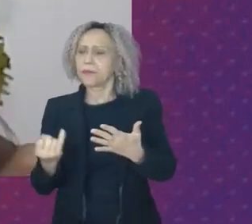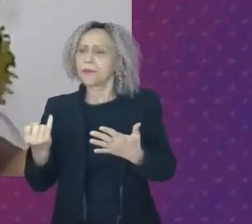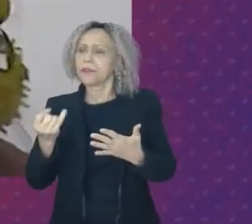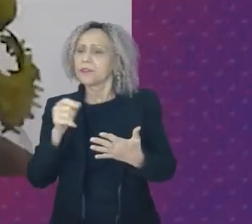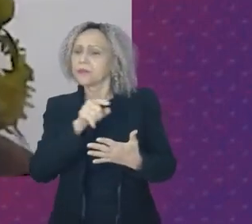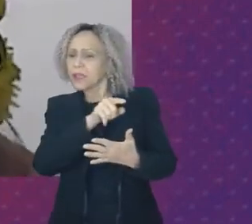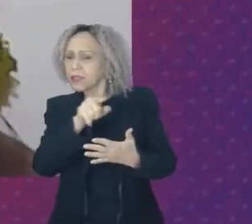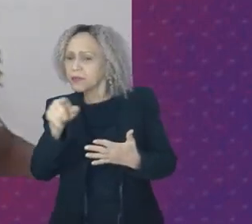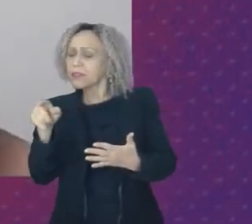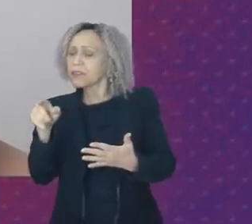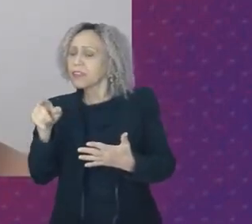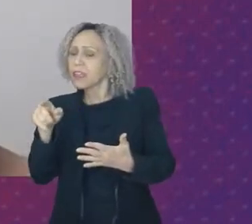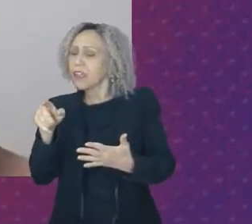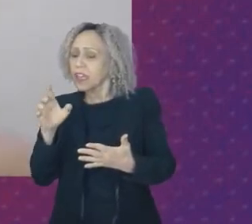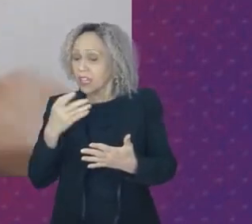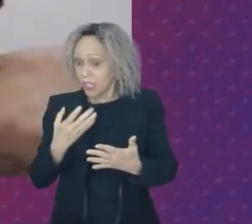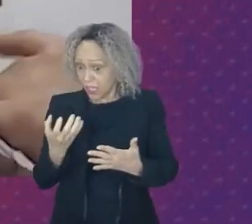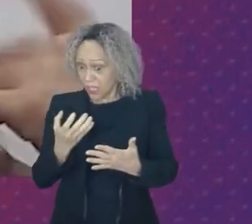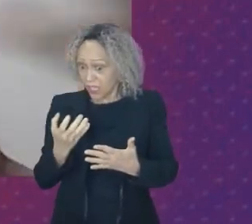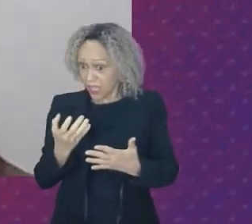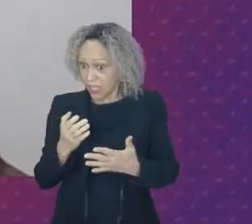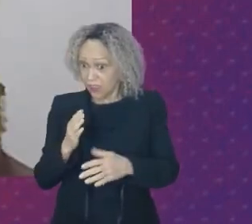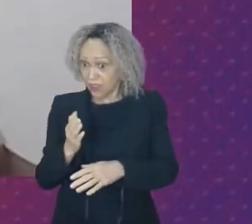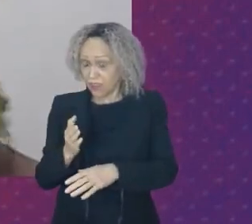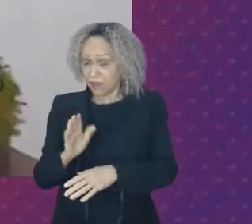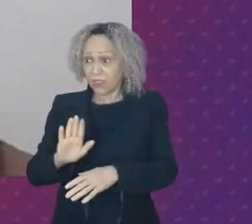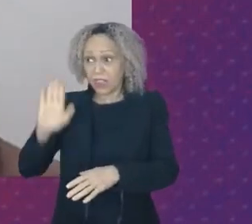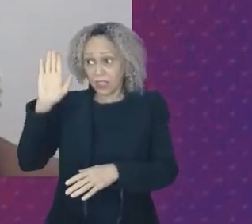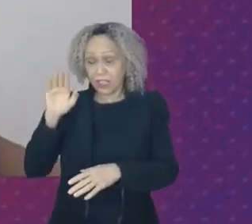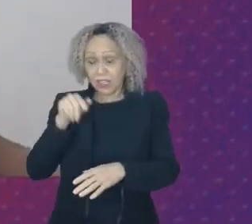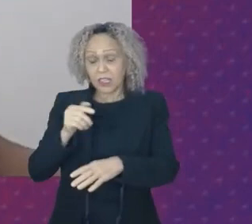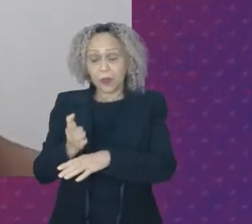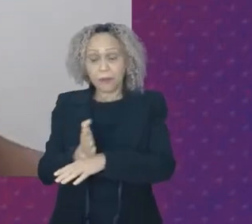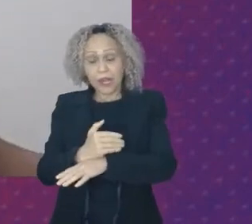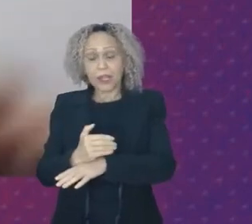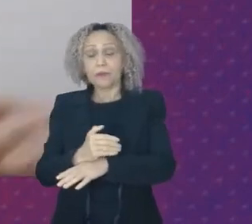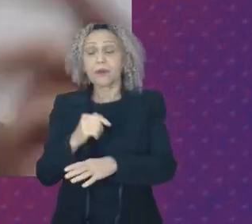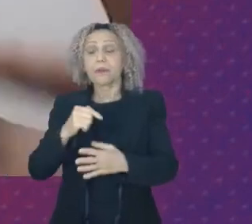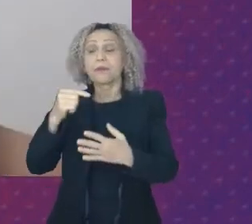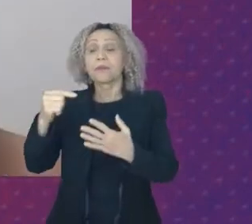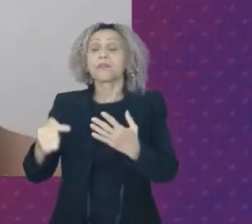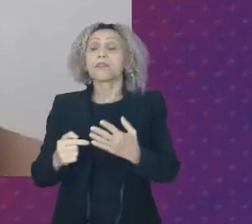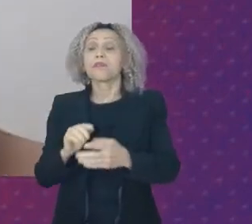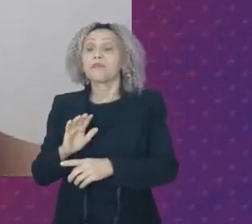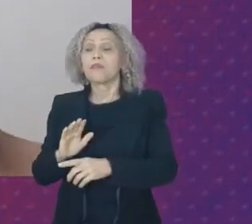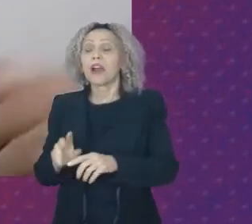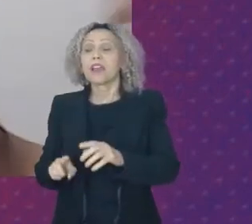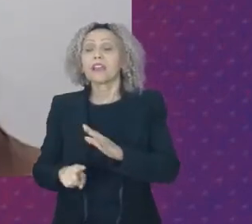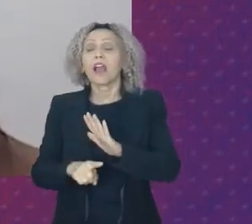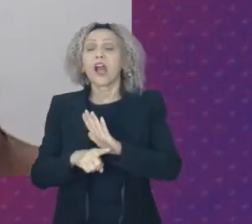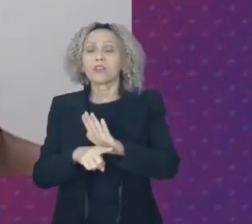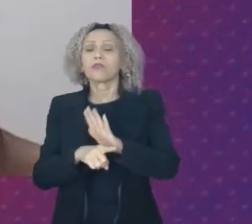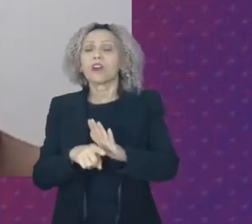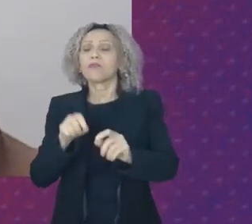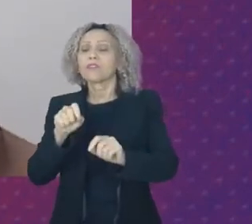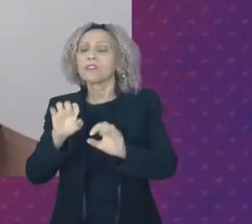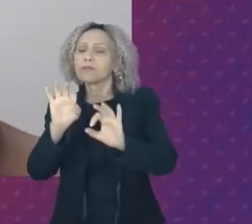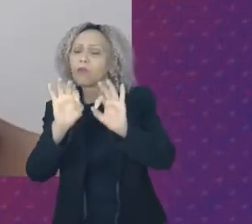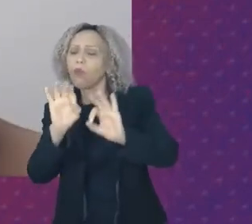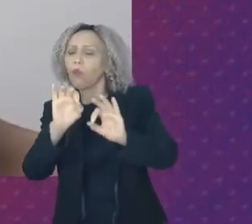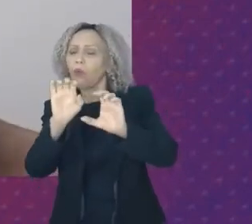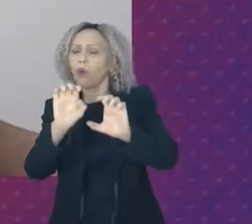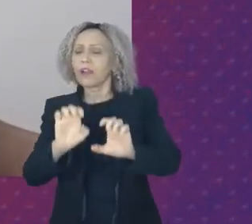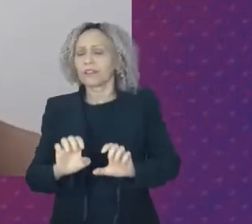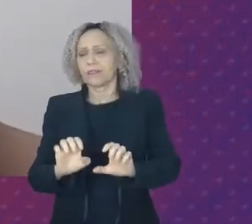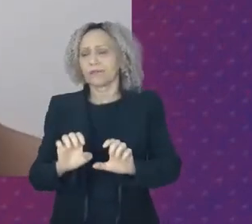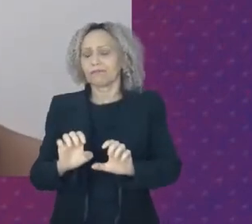sua pré-campanha. Como é que você dá o pontapé inicial nesse processo, que é tão importante na construção